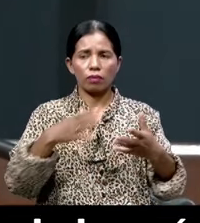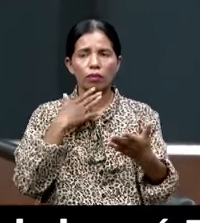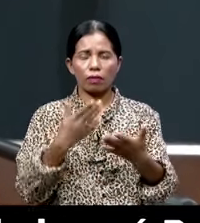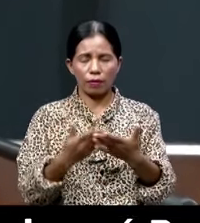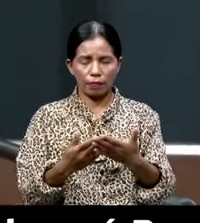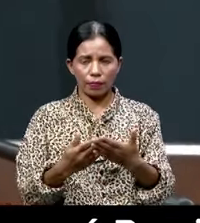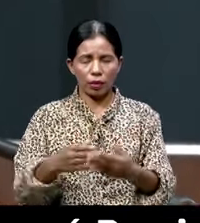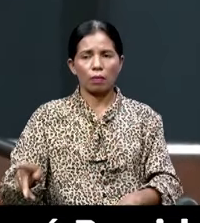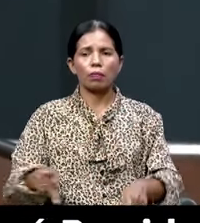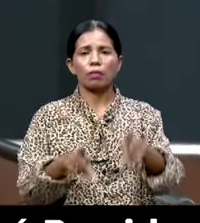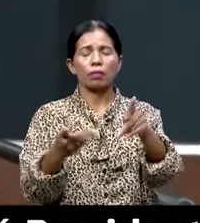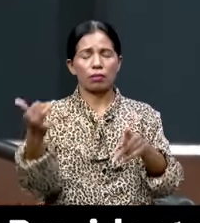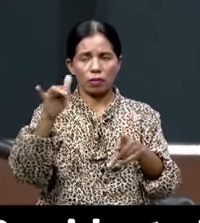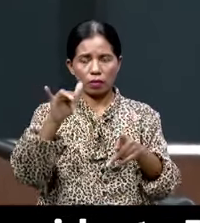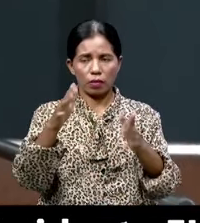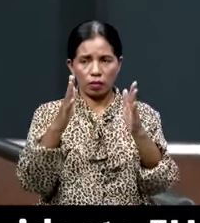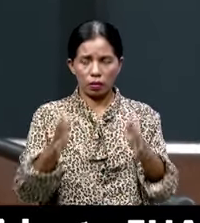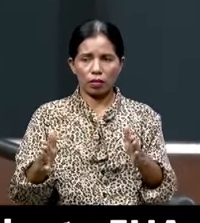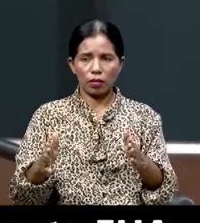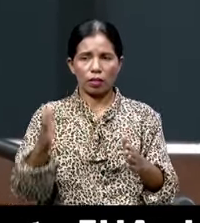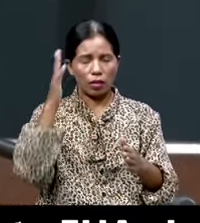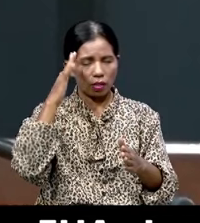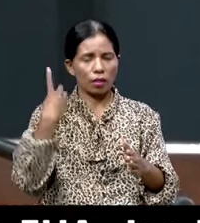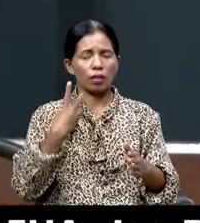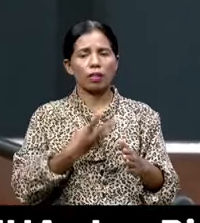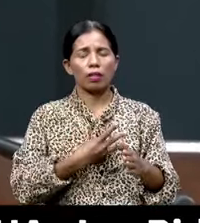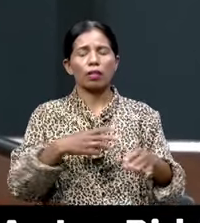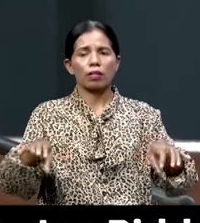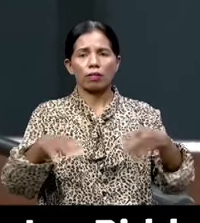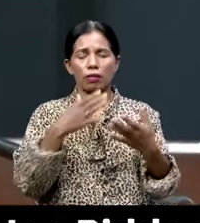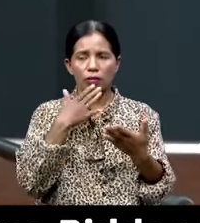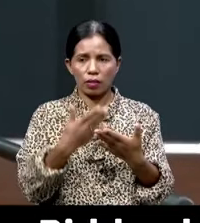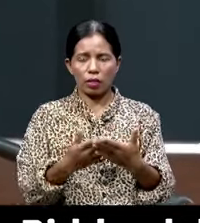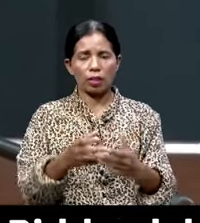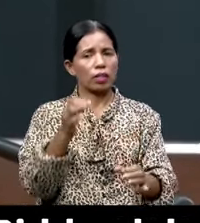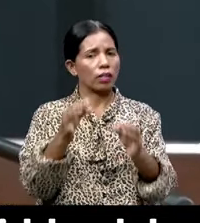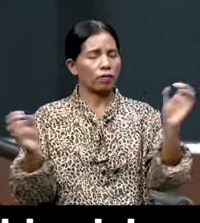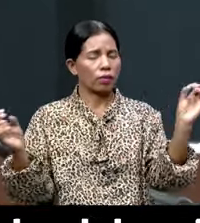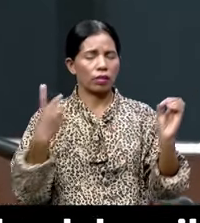público, para o público até nem de desempenho. Se está lá ativo